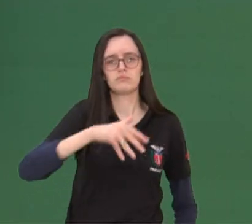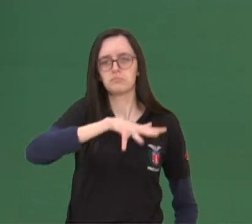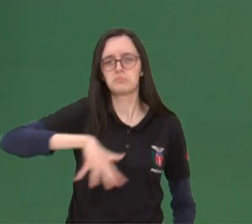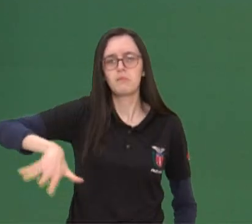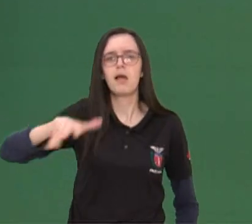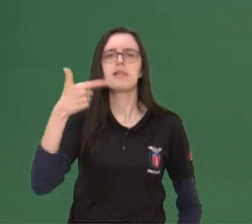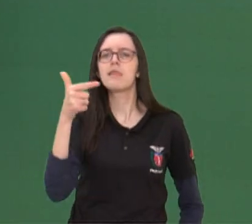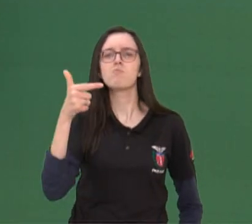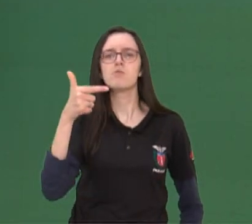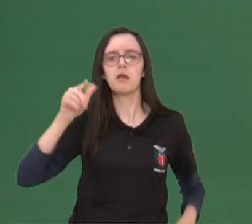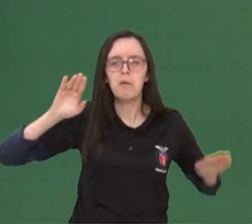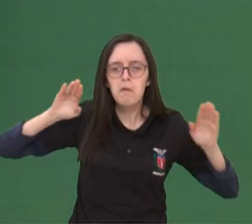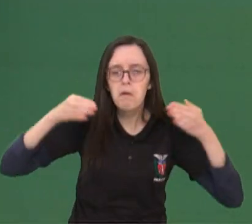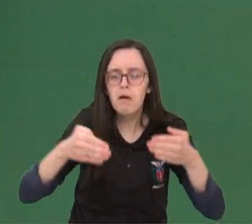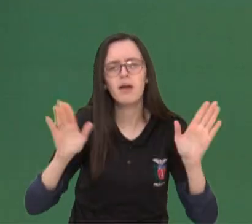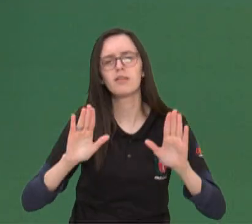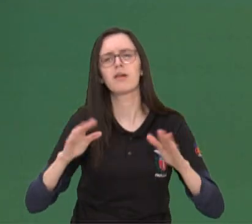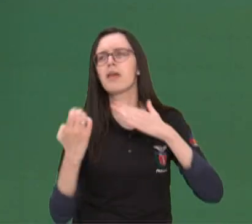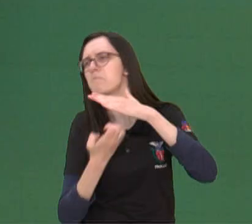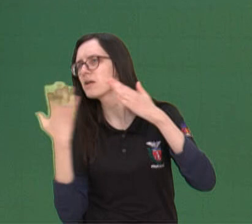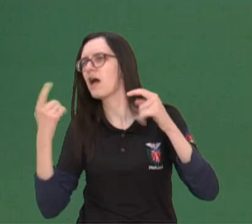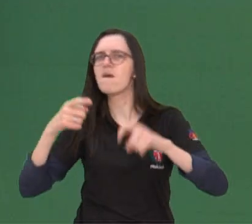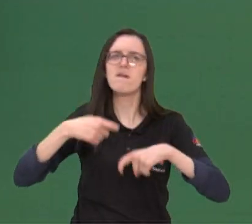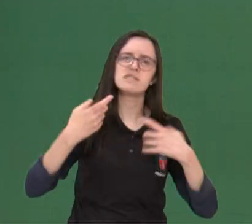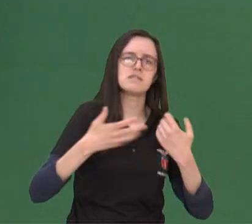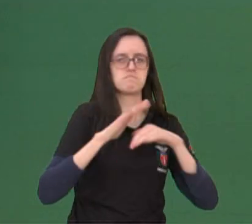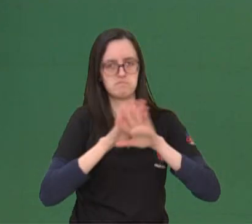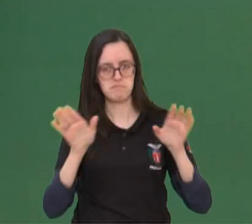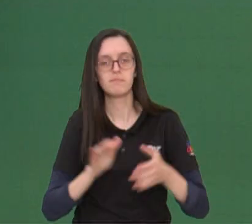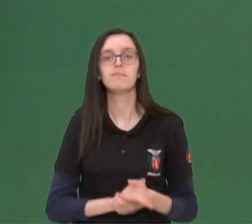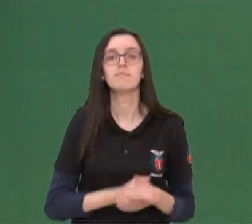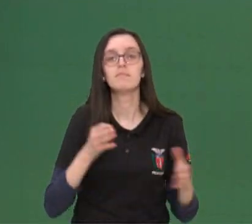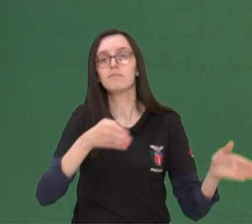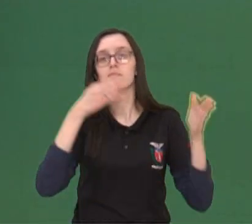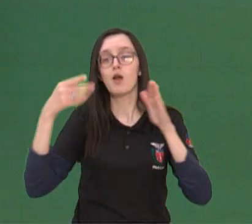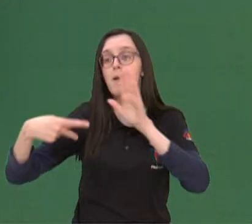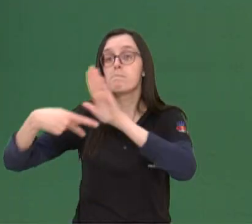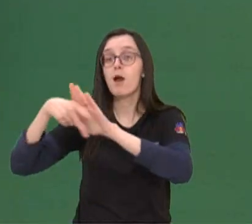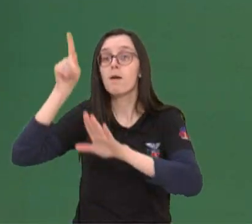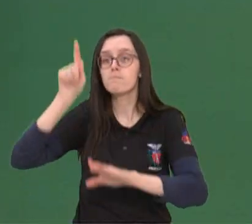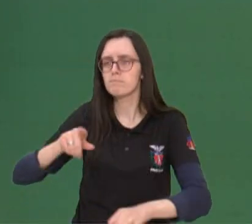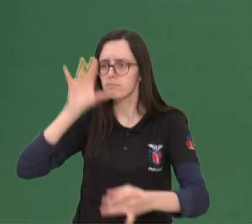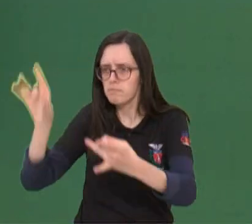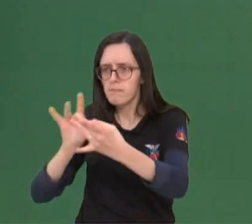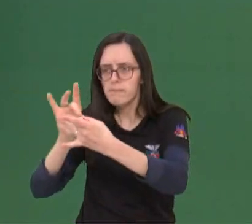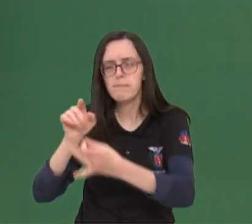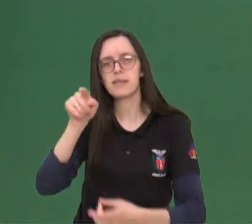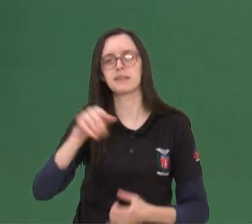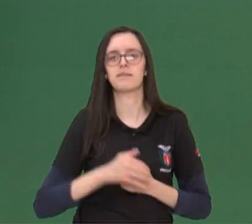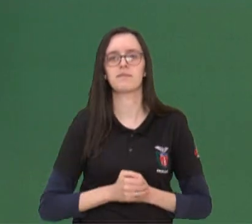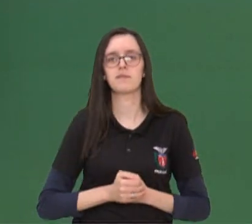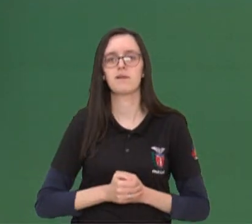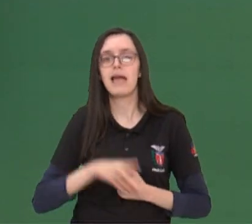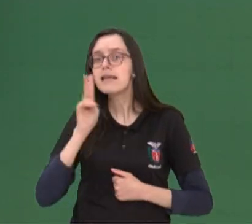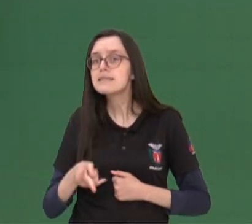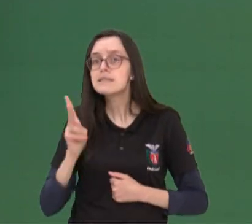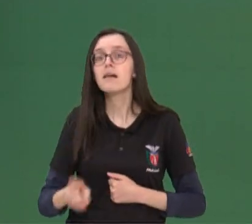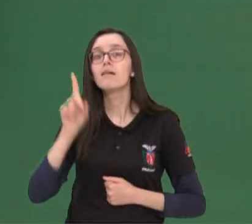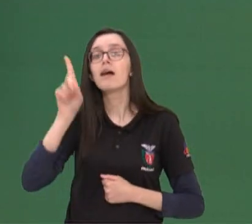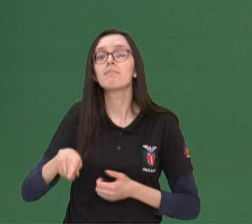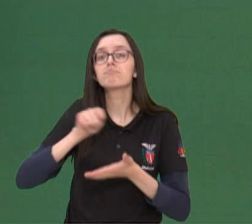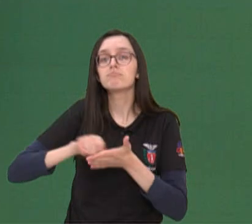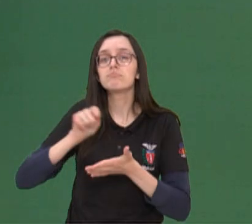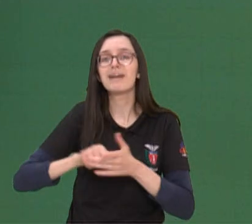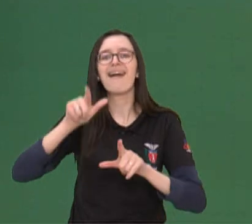sem particularizar, empresário, fazenda. O próprio nomeia um ser específico. Sempre é escrito com